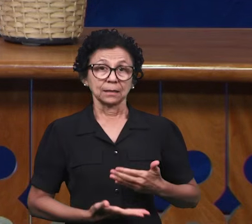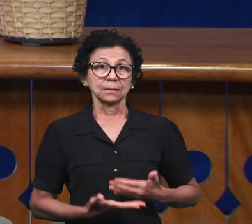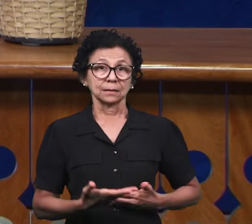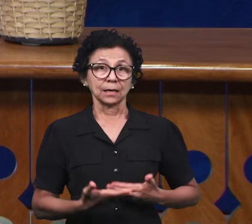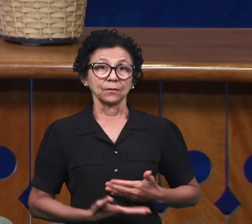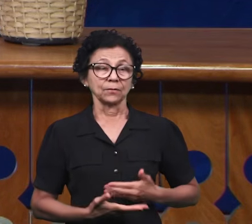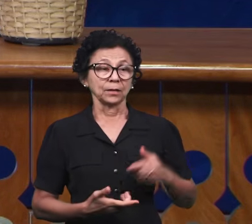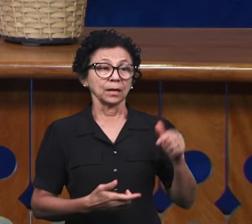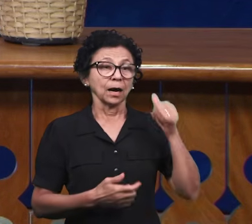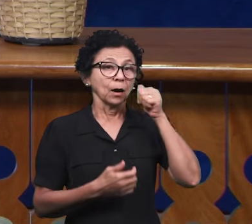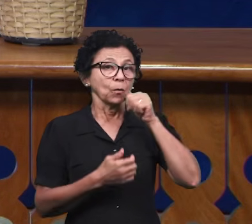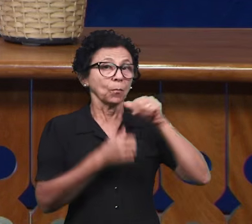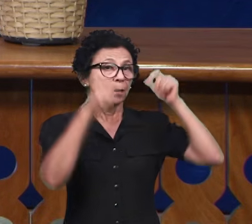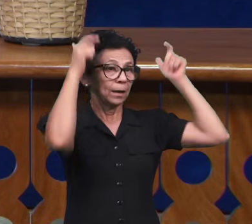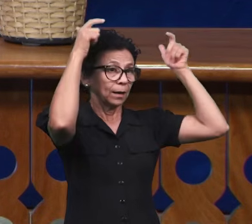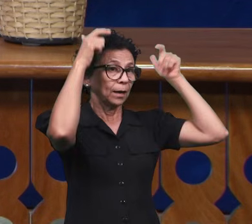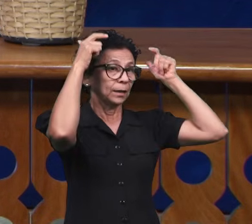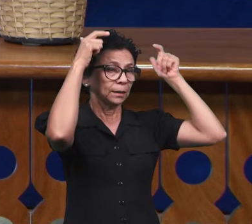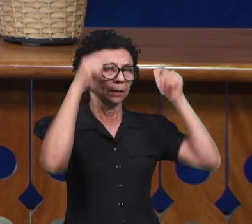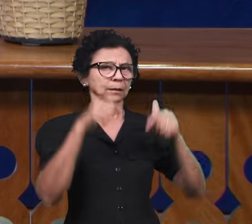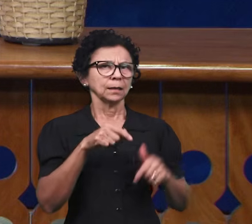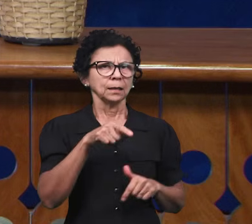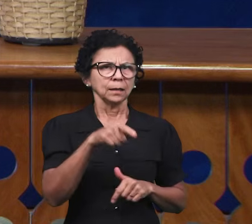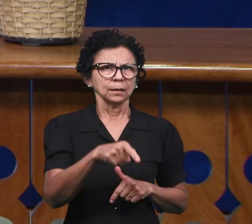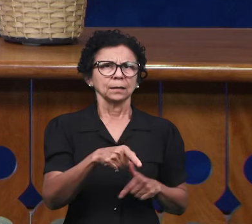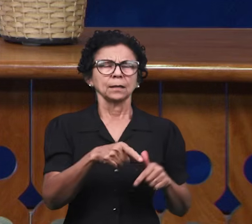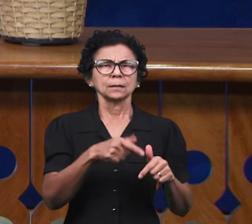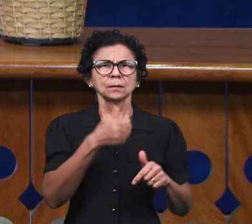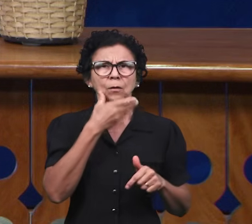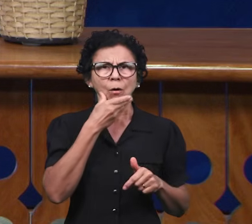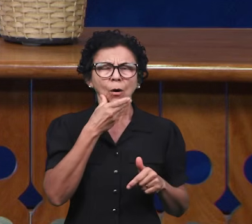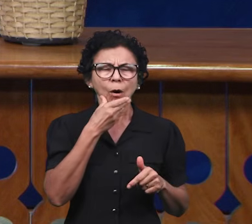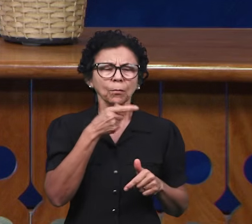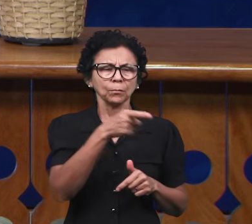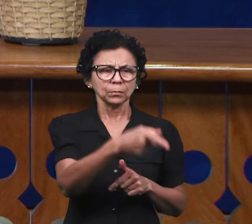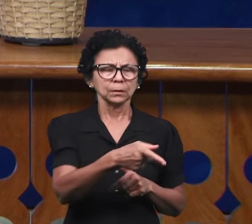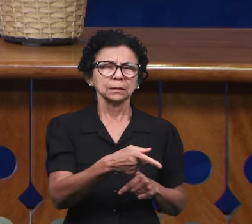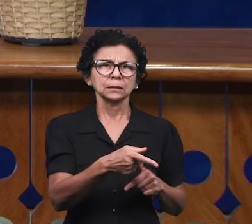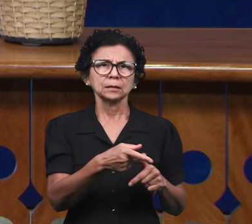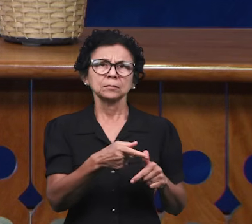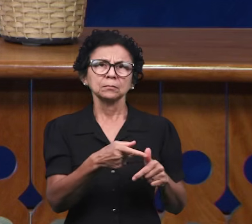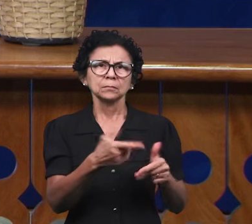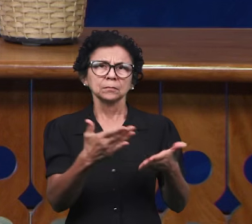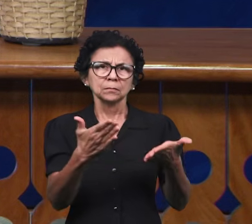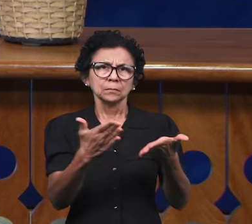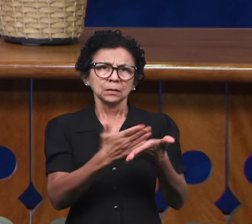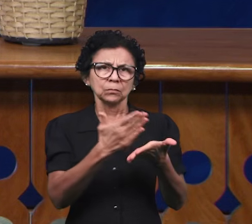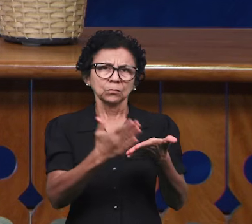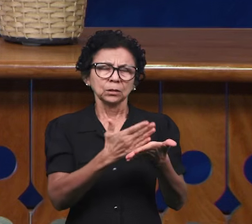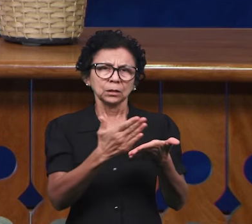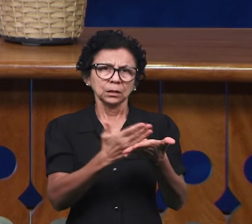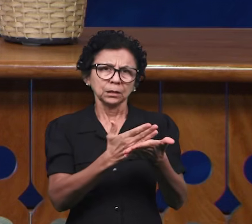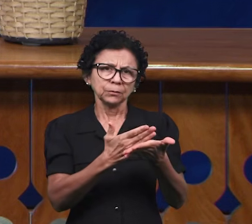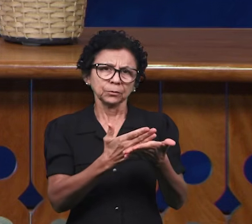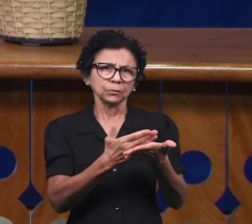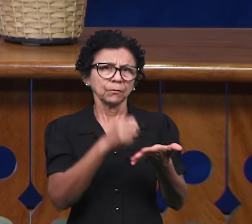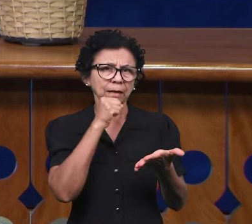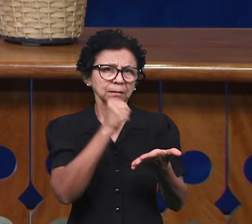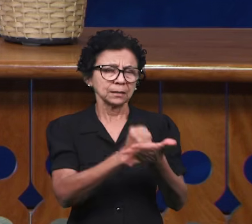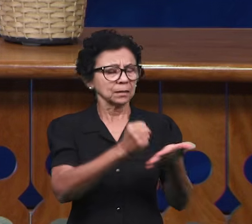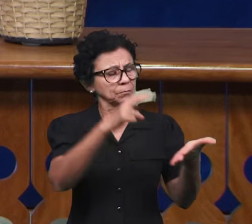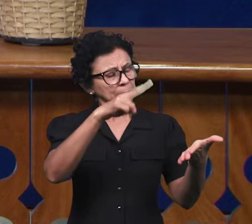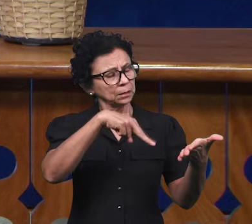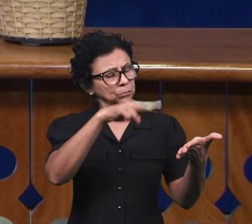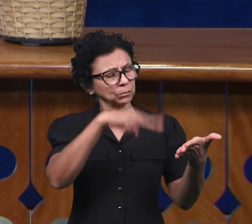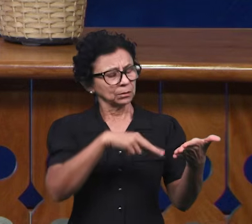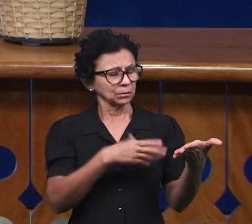lês? Ele estava lendo ali o profeta, o texto de um profeta, e voltando de Jerusalém. E ele fala: olha, se ninguém me explicar, como